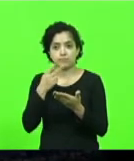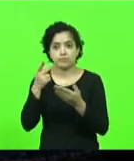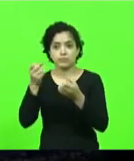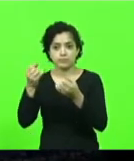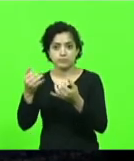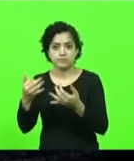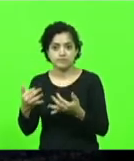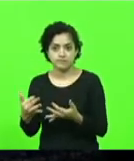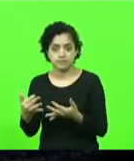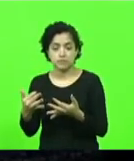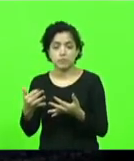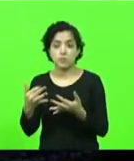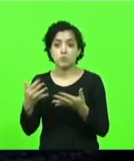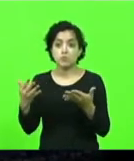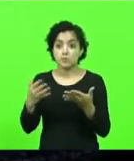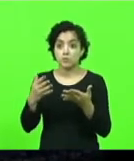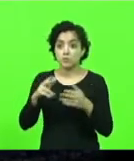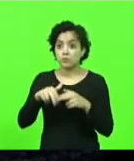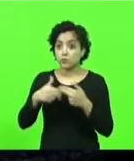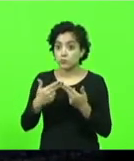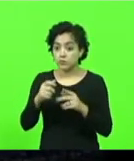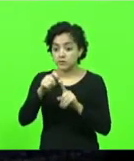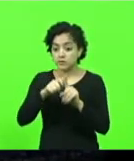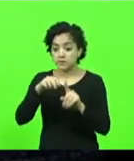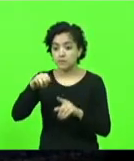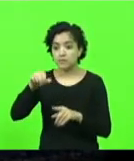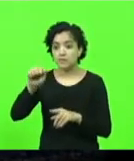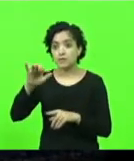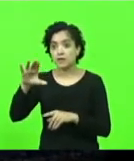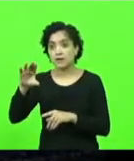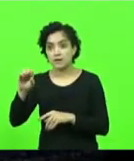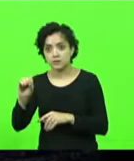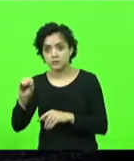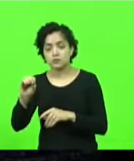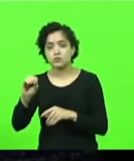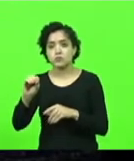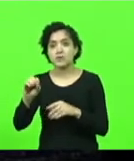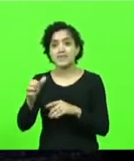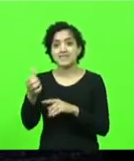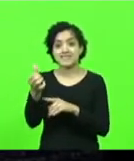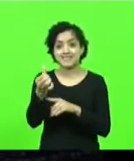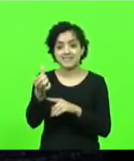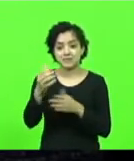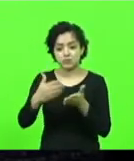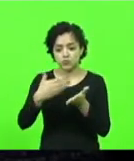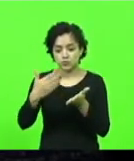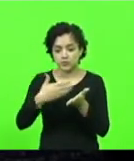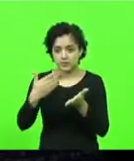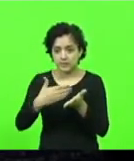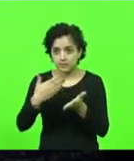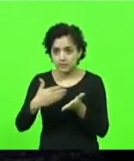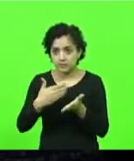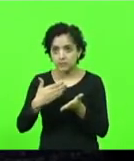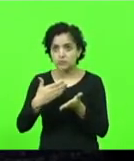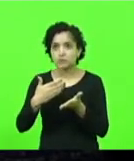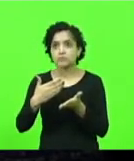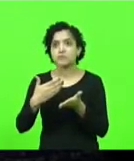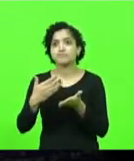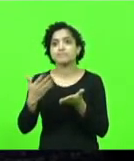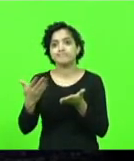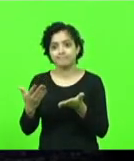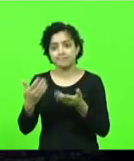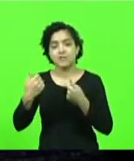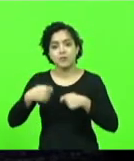por isso em março deste ano quando eu lancei meu sexto livro no mesmo mês eu já